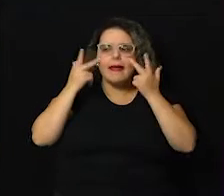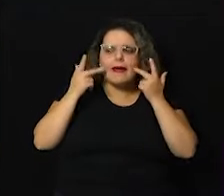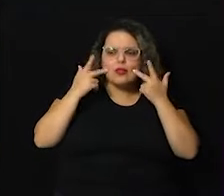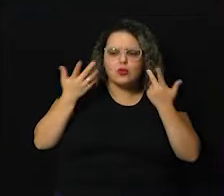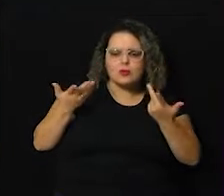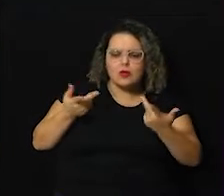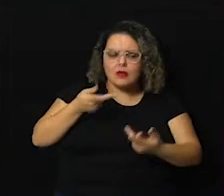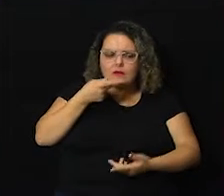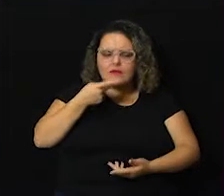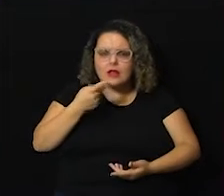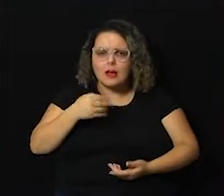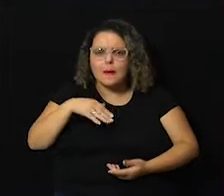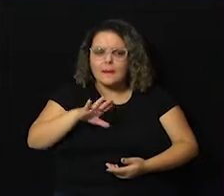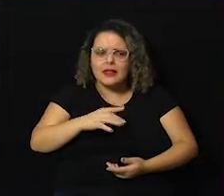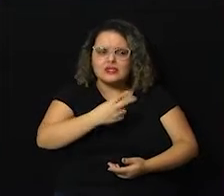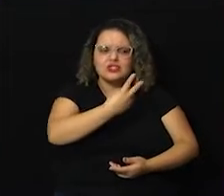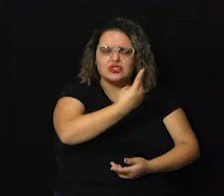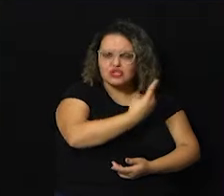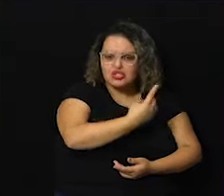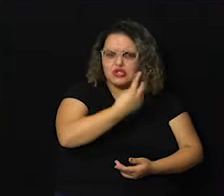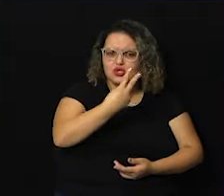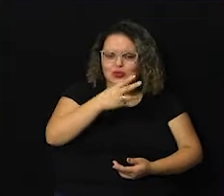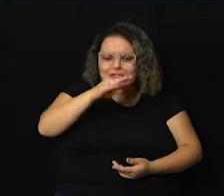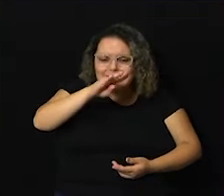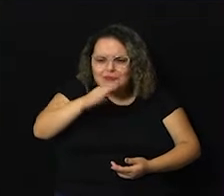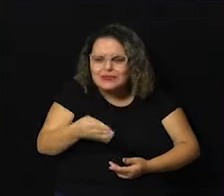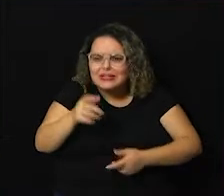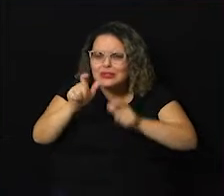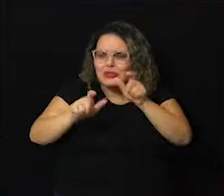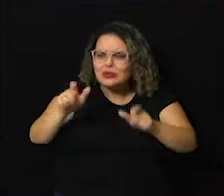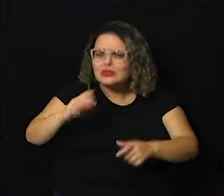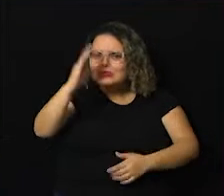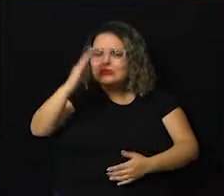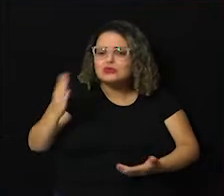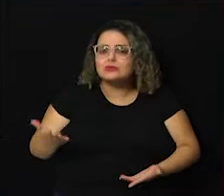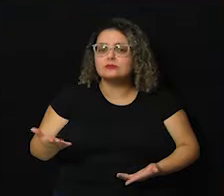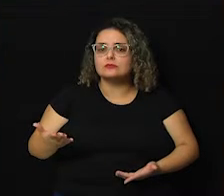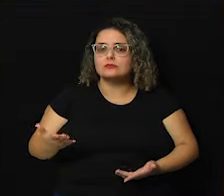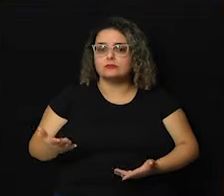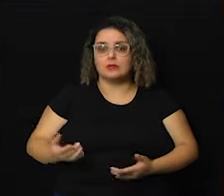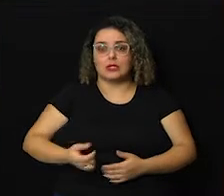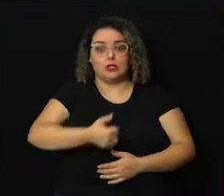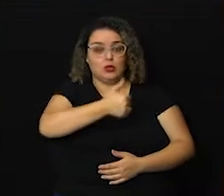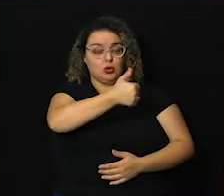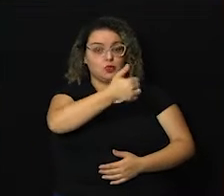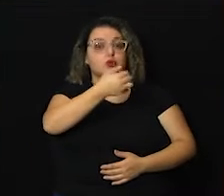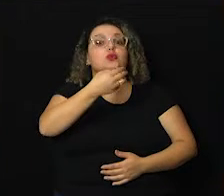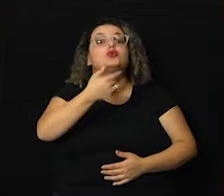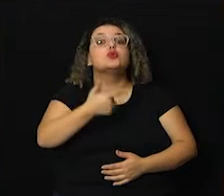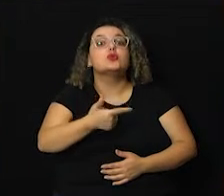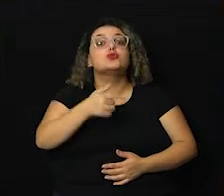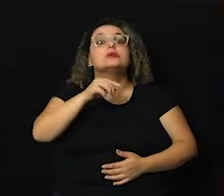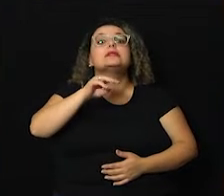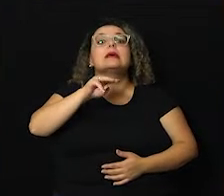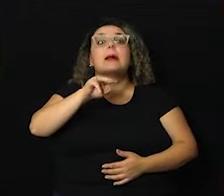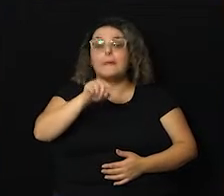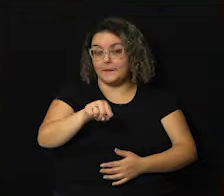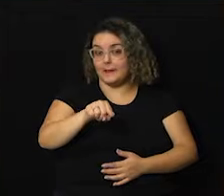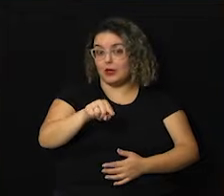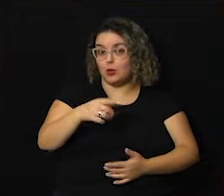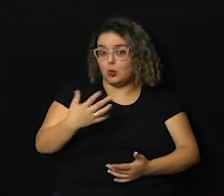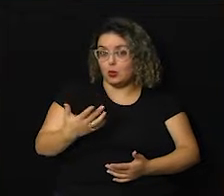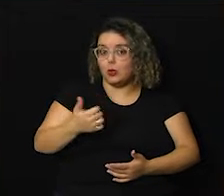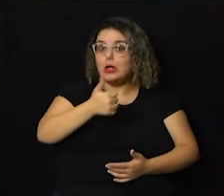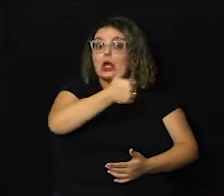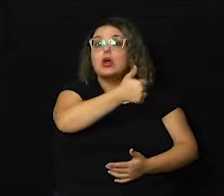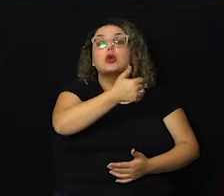imagina, eu falei logo no início, mais de 12 bilhões de brasileiros? Na verdade, são 12 mil casos novos,